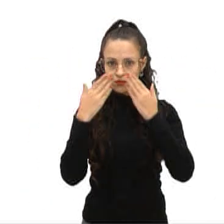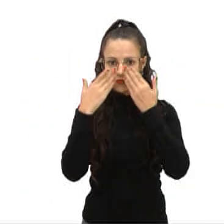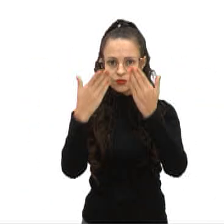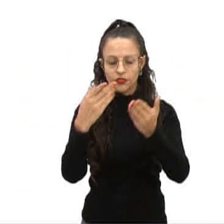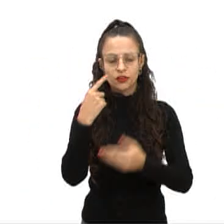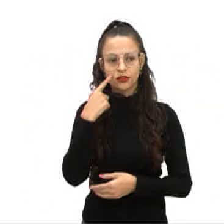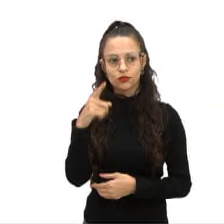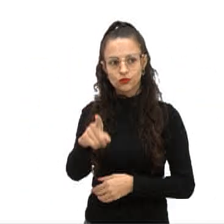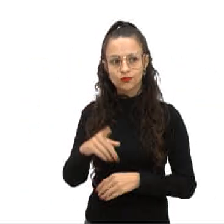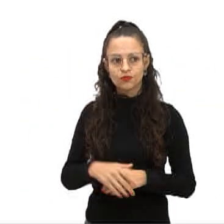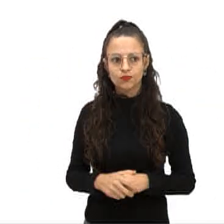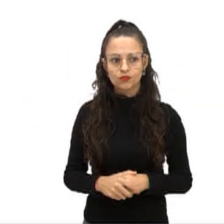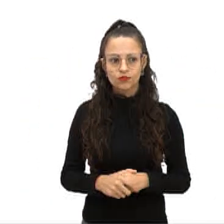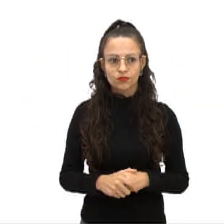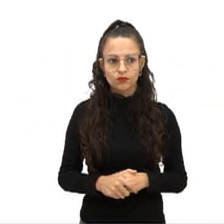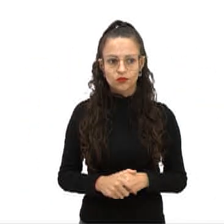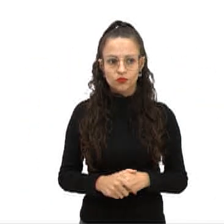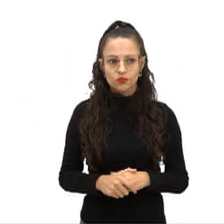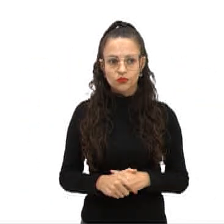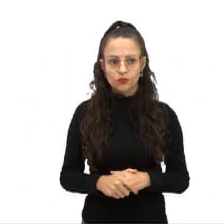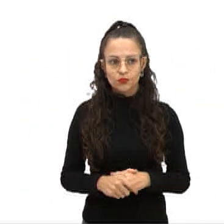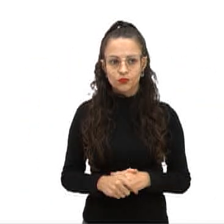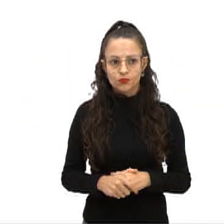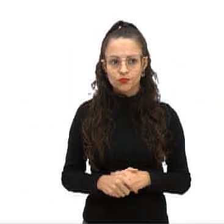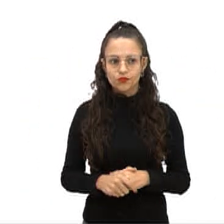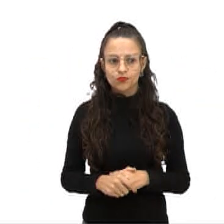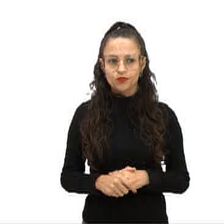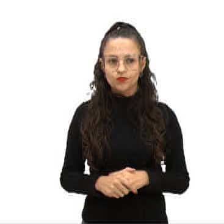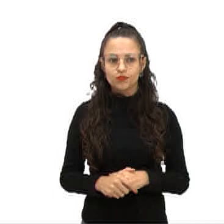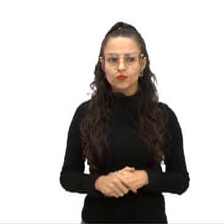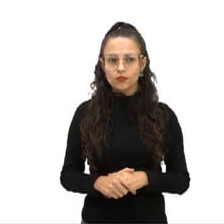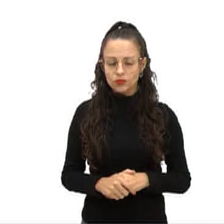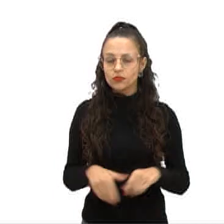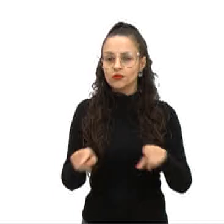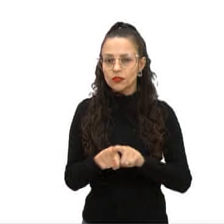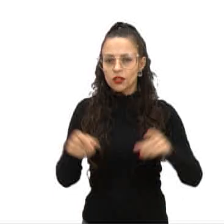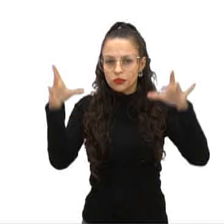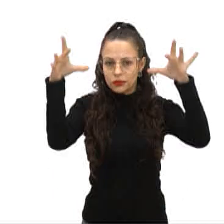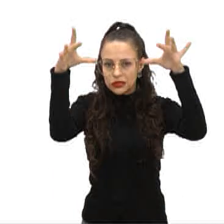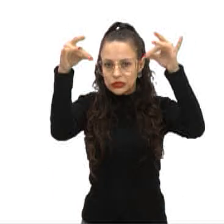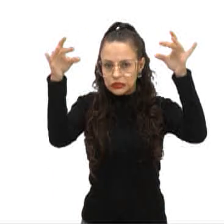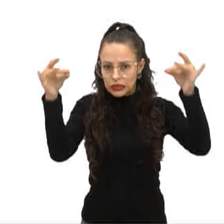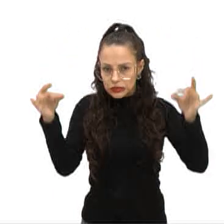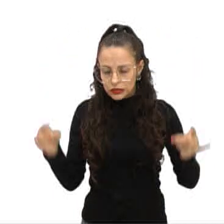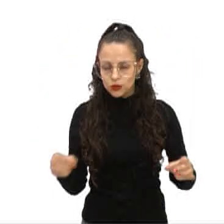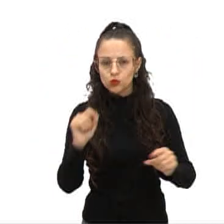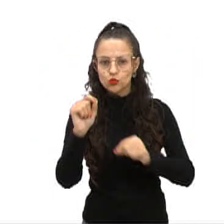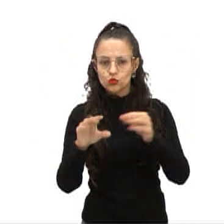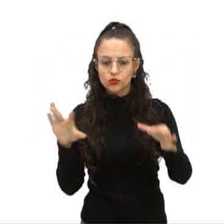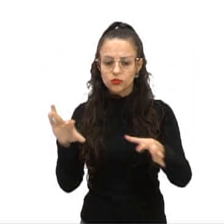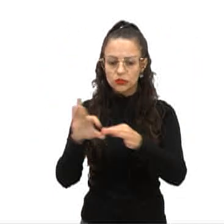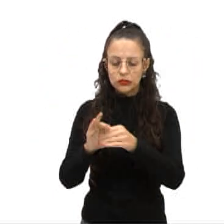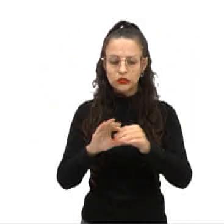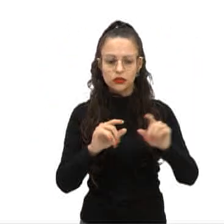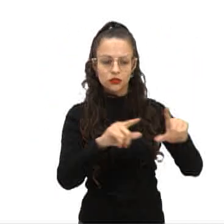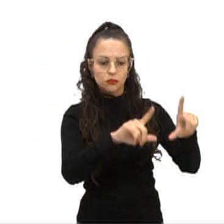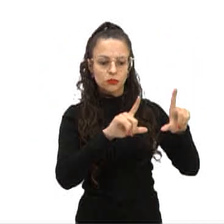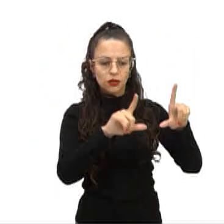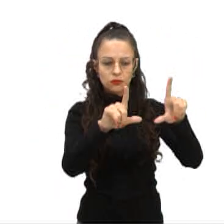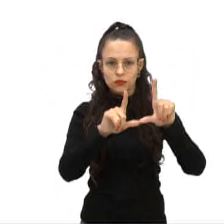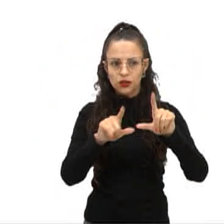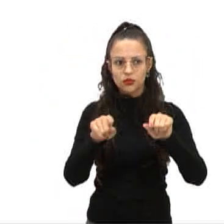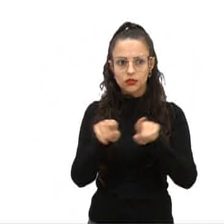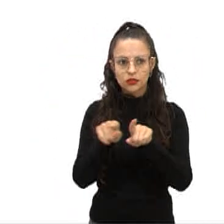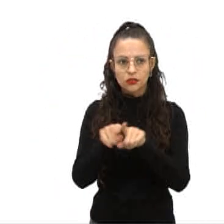frente, ombreira, vão uma janela da porta. As arquivoltas, que é um elemento arquitetônico decorativo, que consiste em várias molduras que